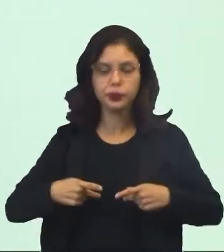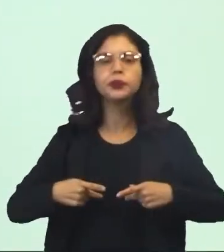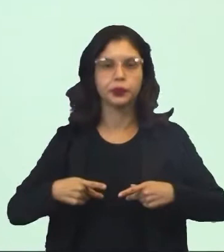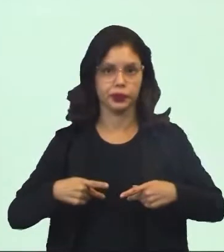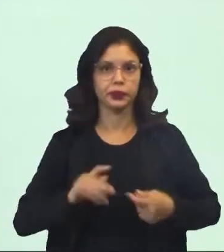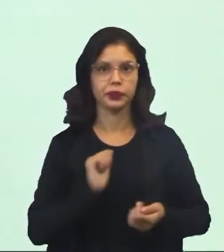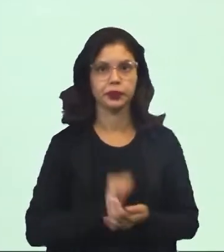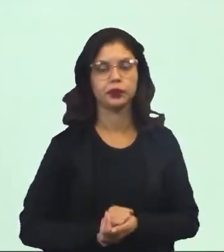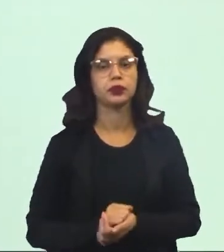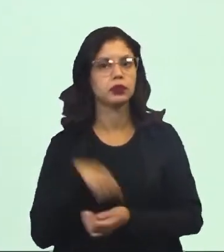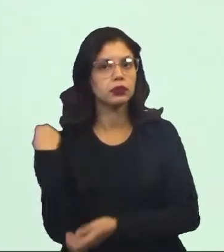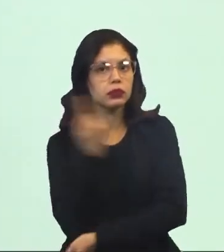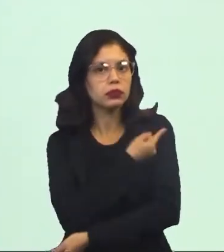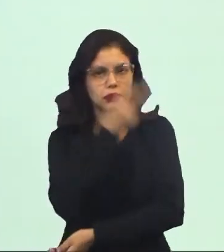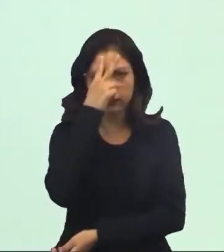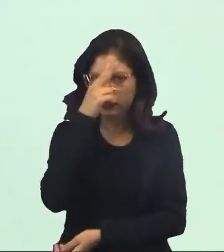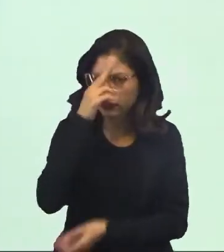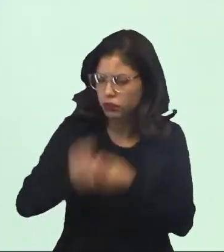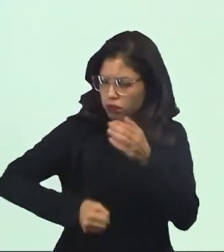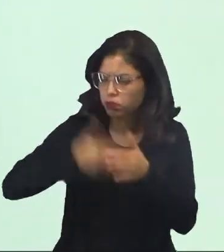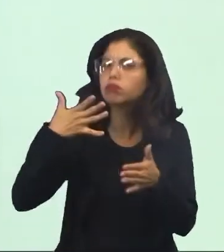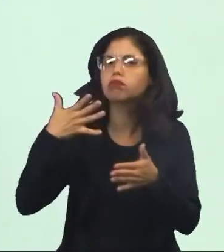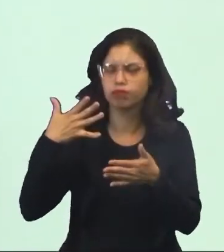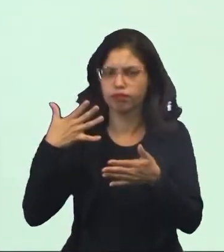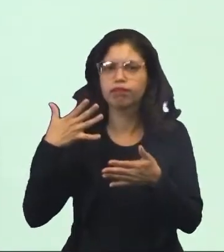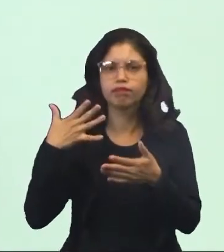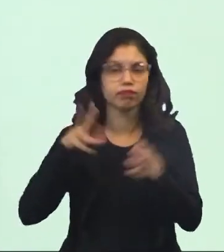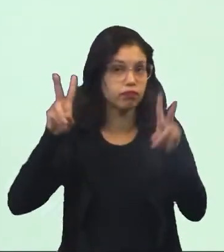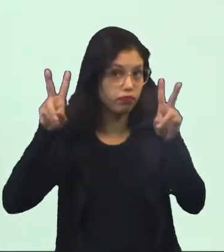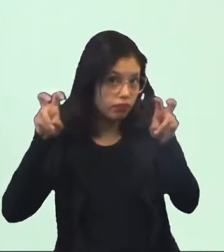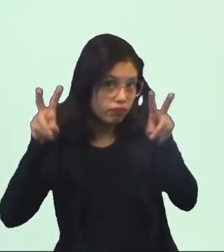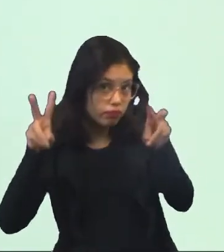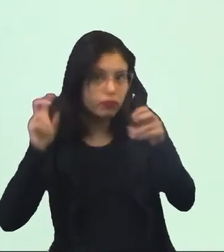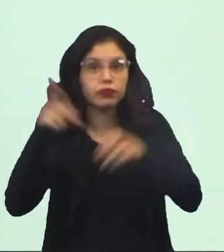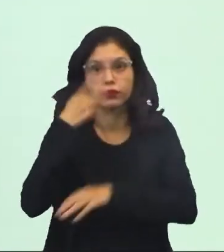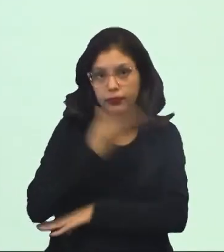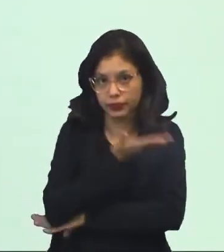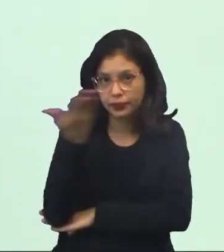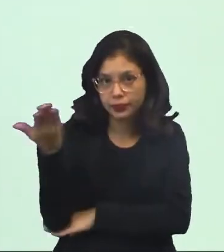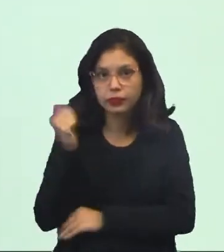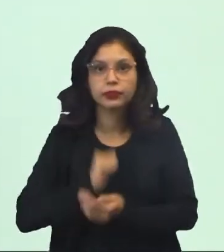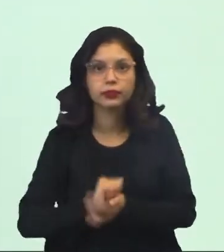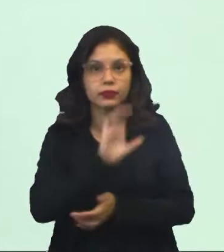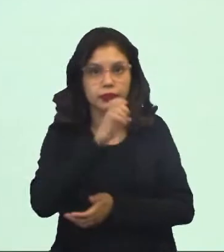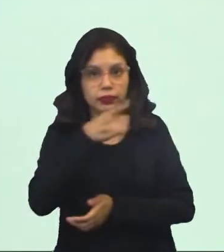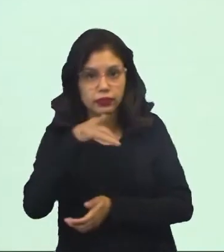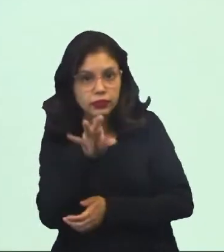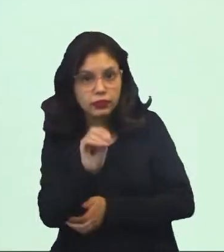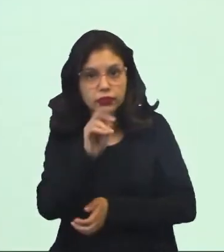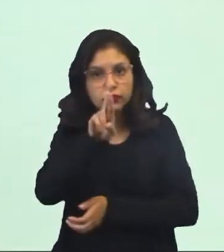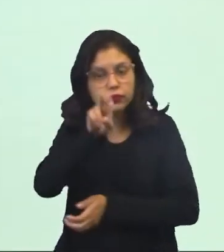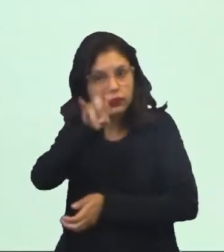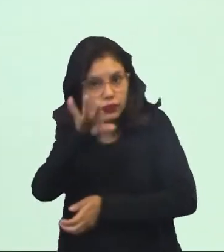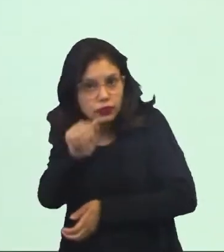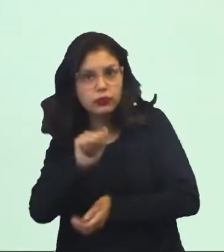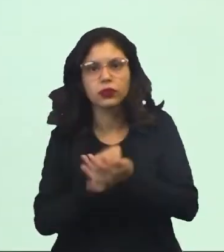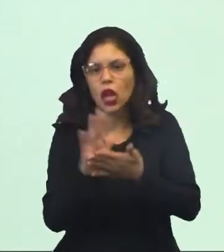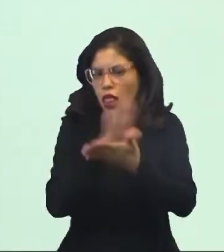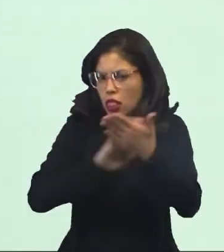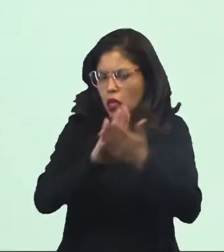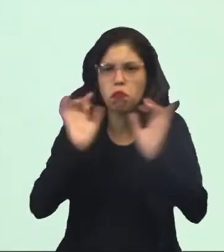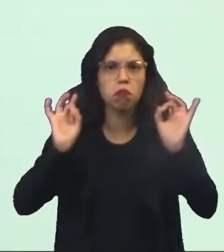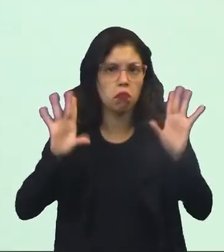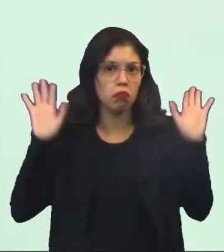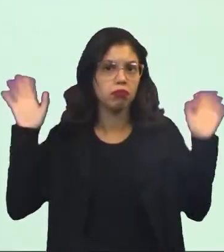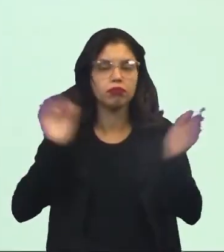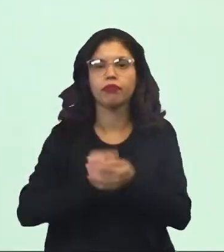turma, nós precisamos lembrar muito desse termo que eu acabei de falar para vocês, êxodo rural. Êxodo rural nada mais é